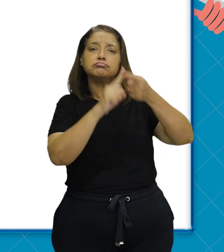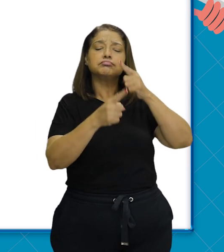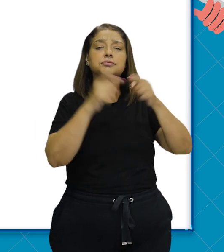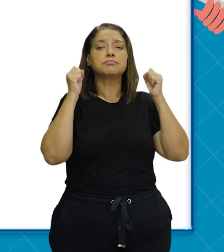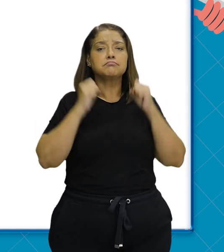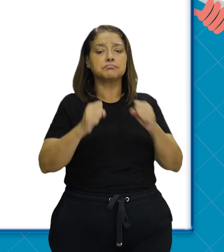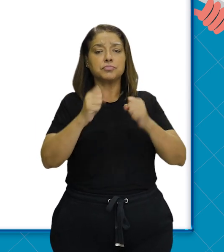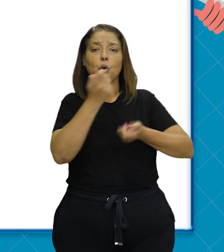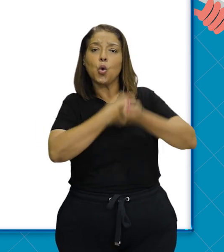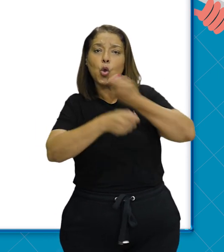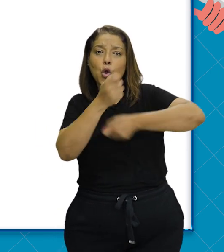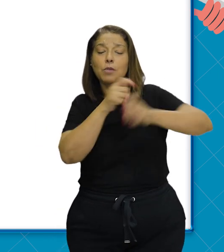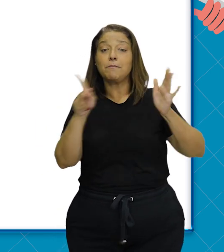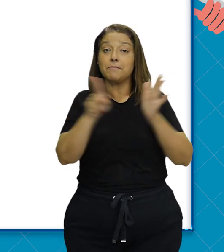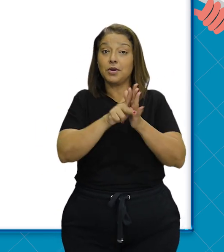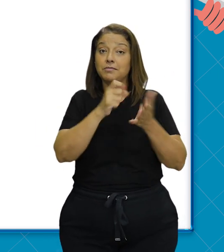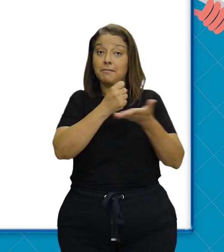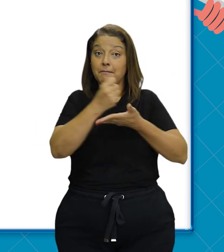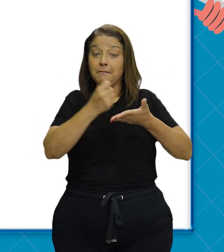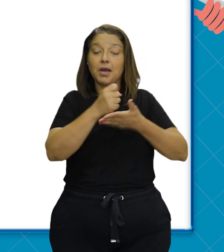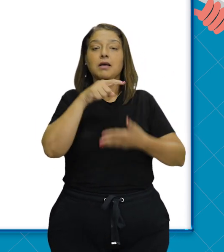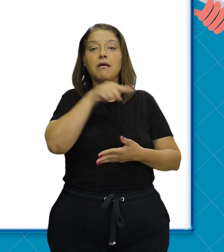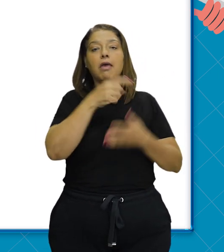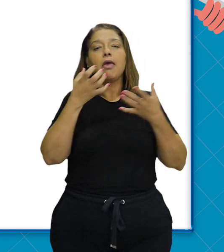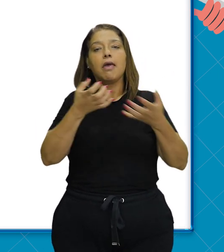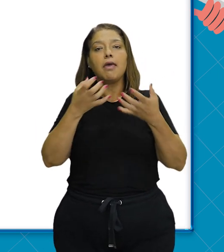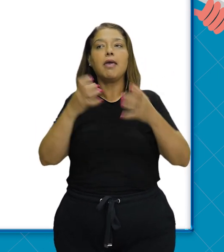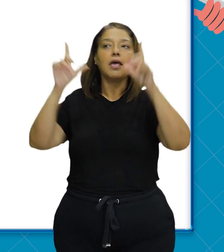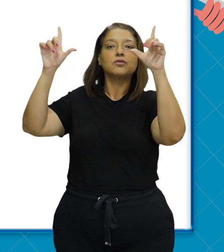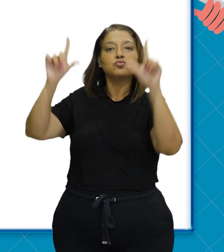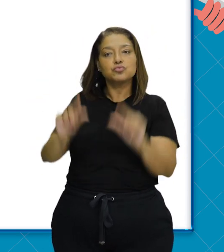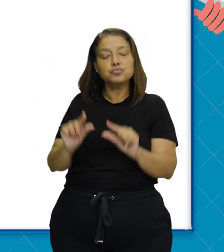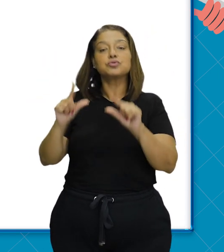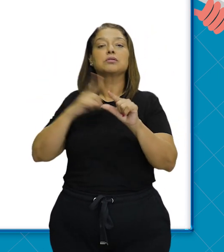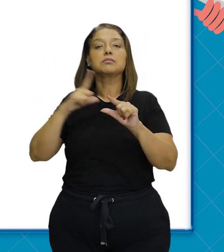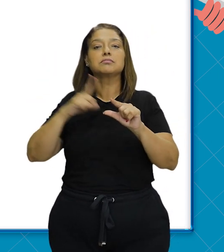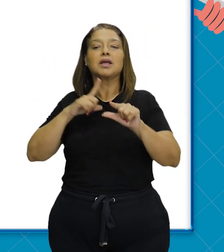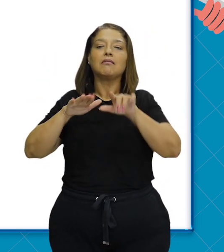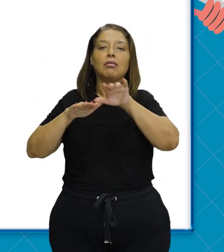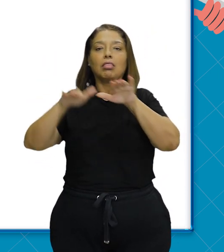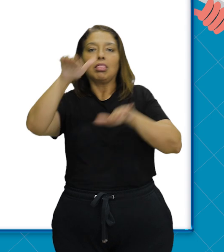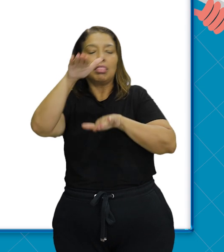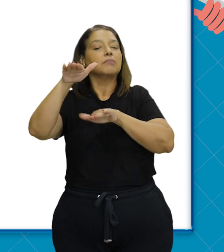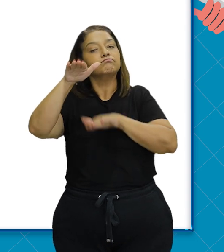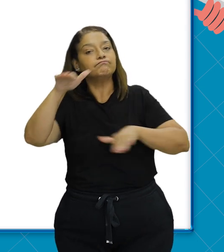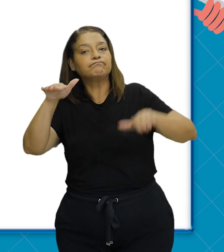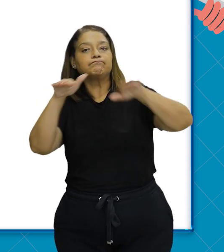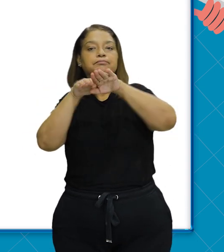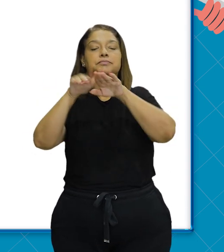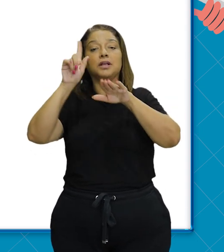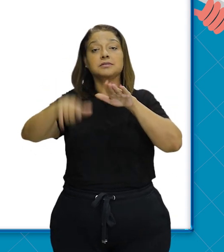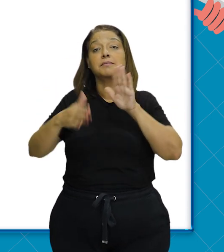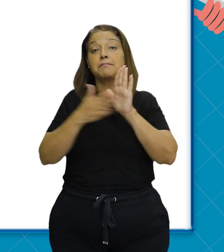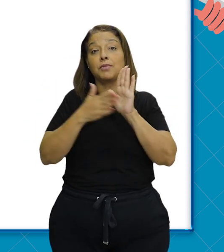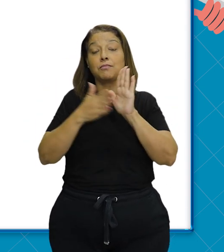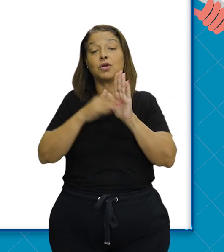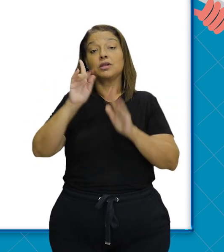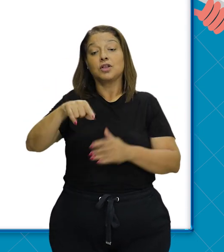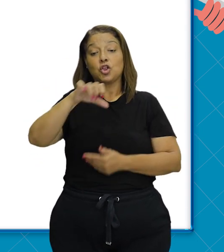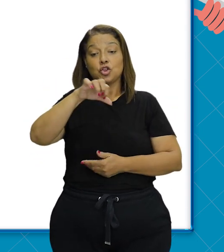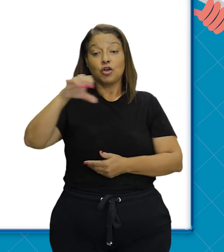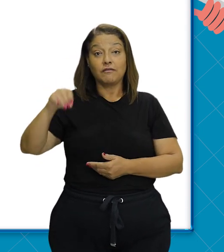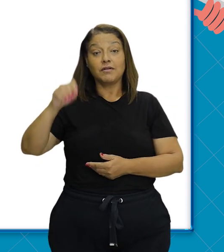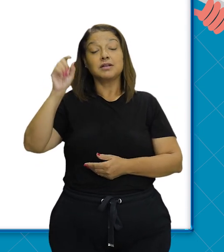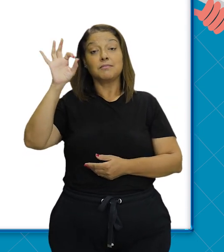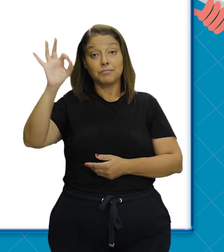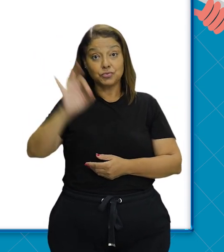base. Essa iniciativa tinha como objetivo reduzir a desigualdade social no Brasil, tendo como principais propostas manter